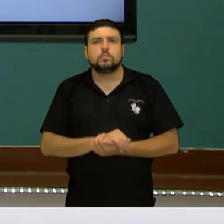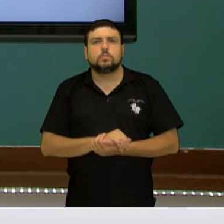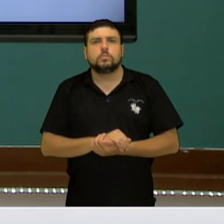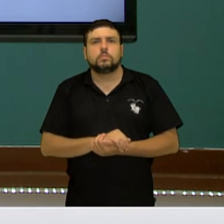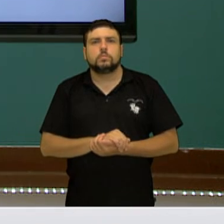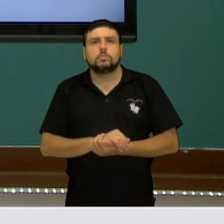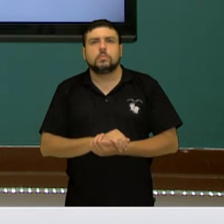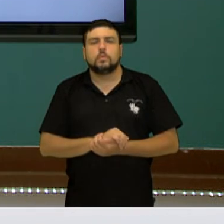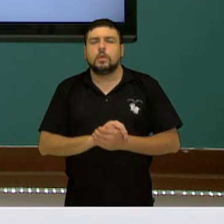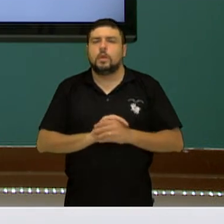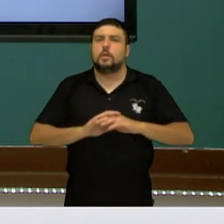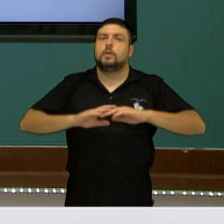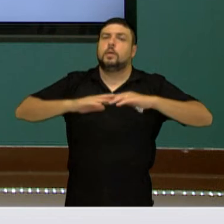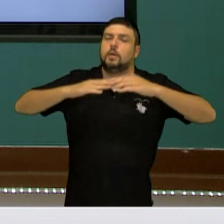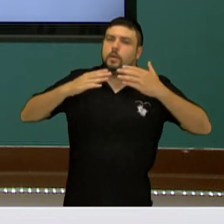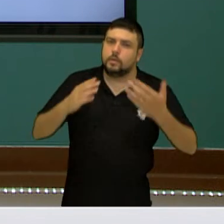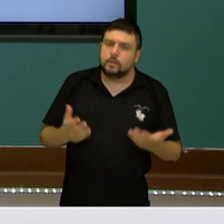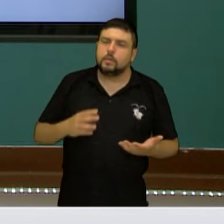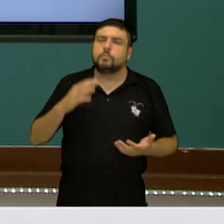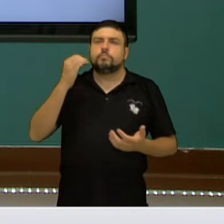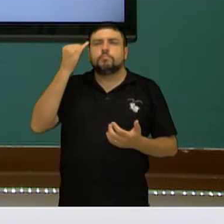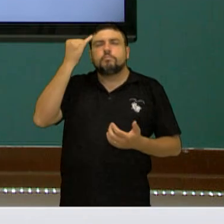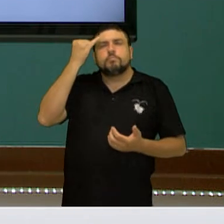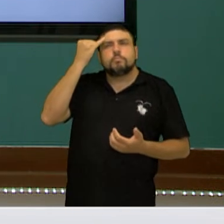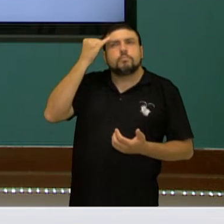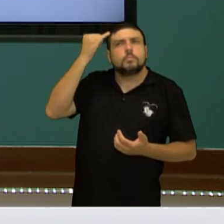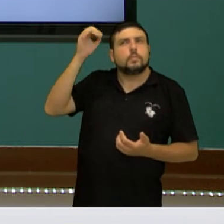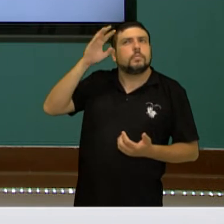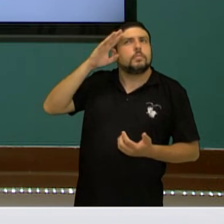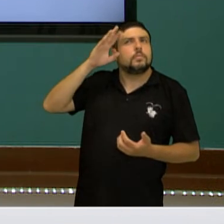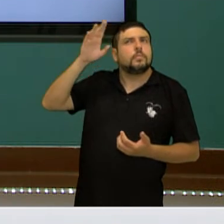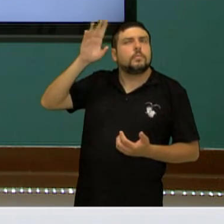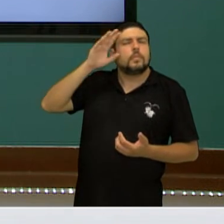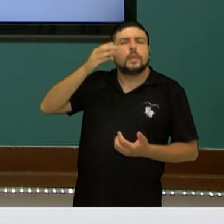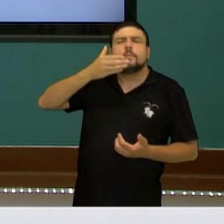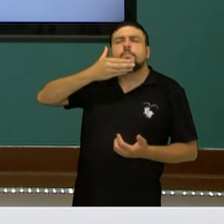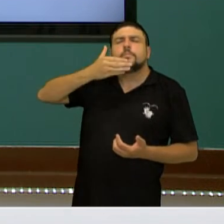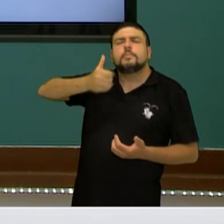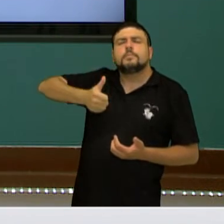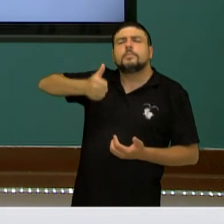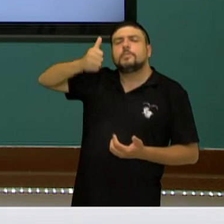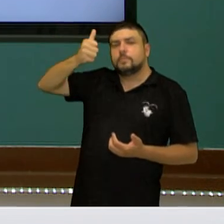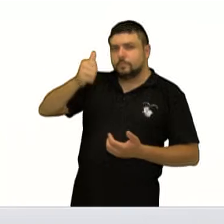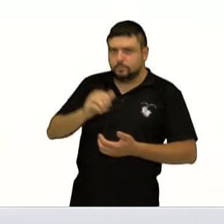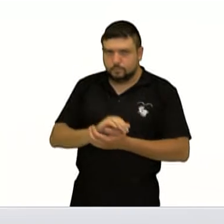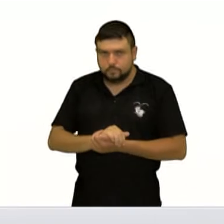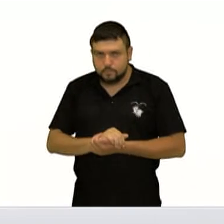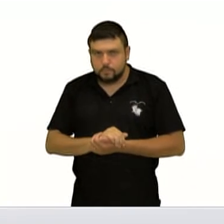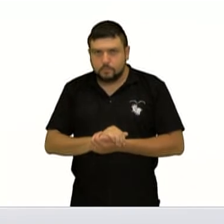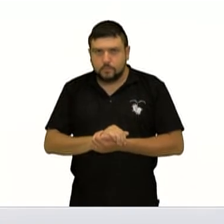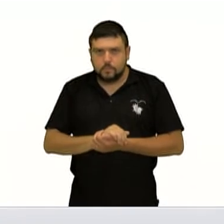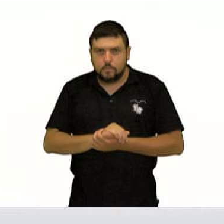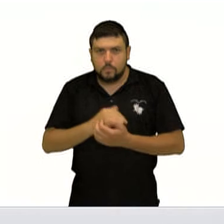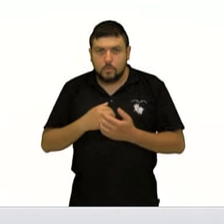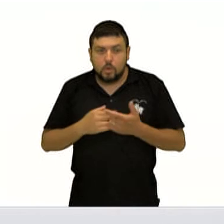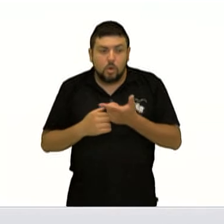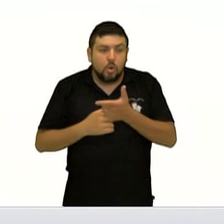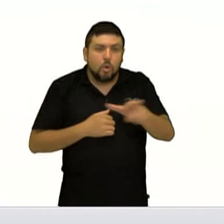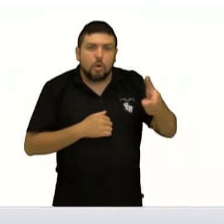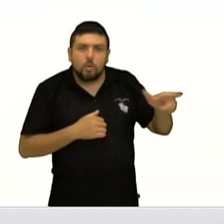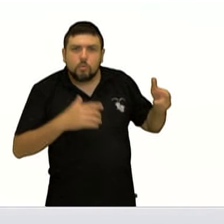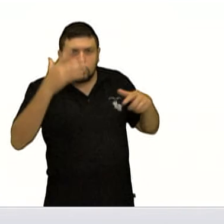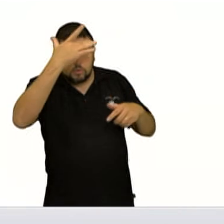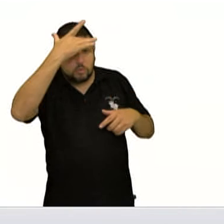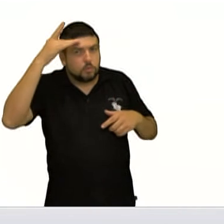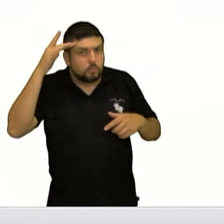Idealmente, então, de novo, um sistema ideal seria o melhor que nós tivéssemos. As outras pessoas não devem entrar em contato,